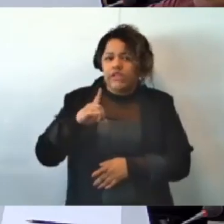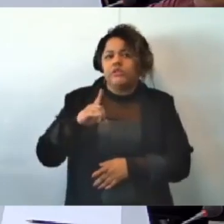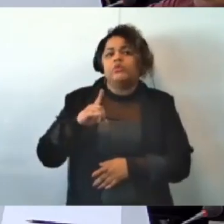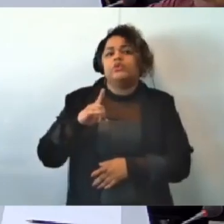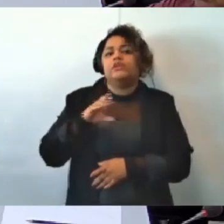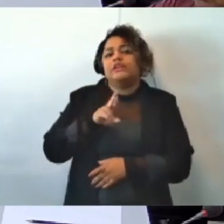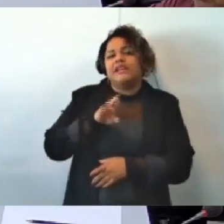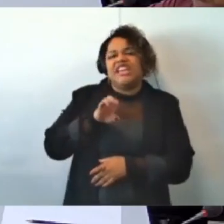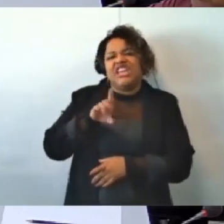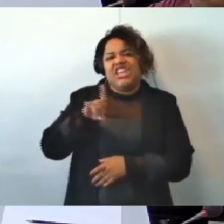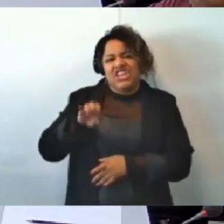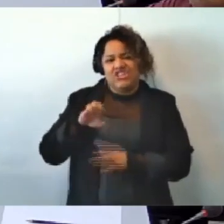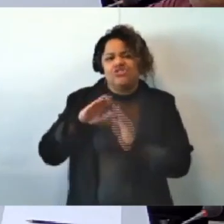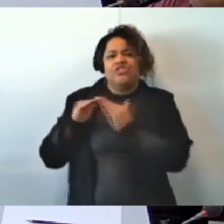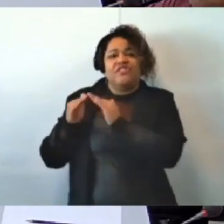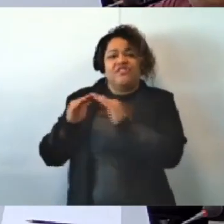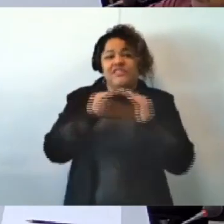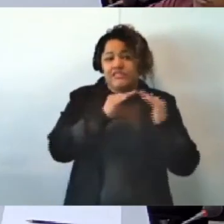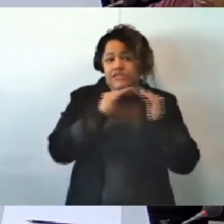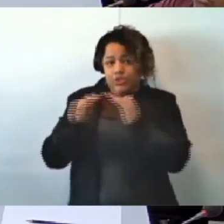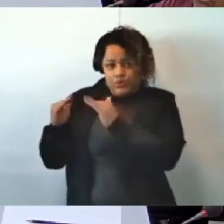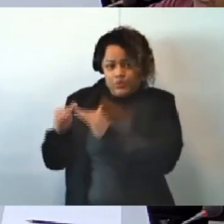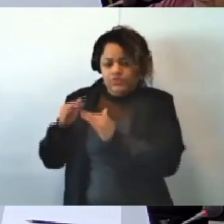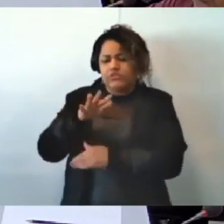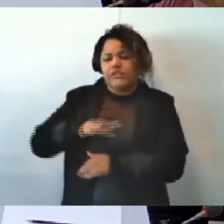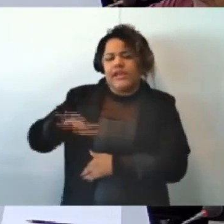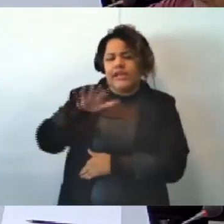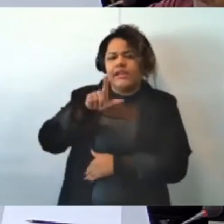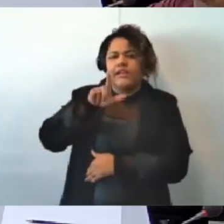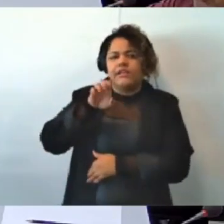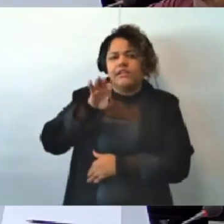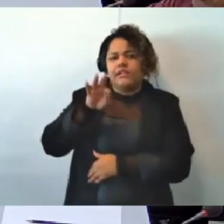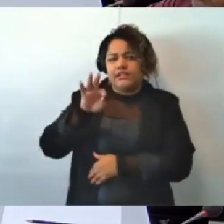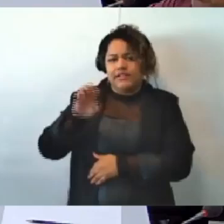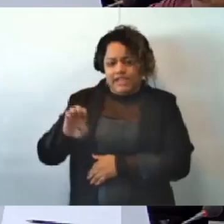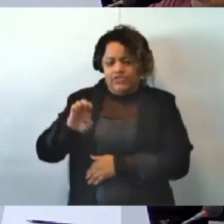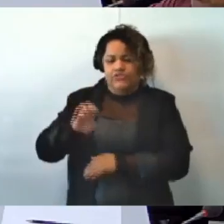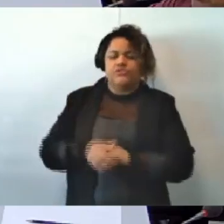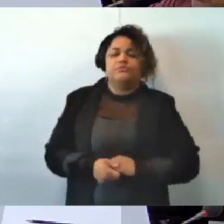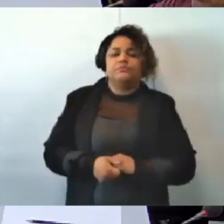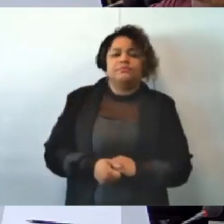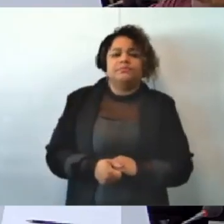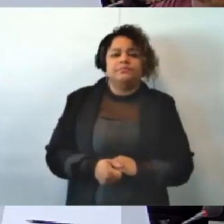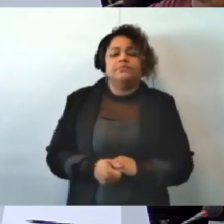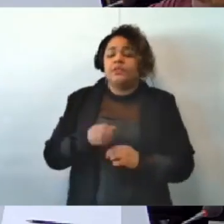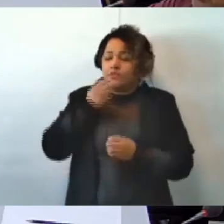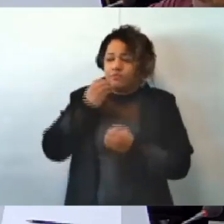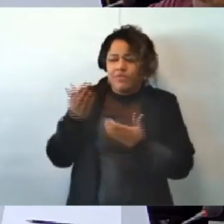Também seja bem-vinda. Toma lugar conosco aqui à mesa.